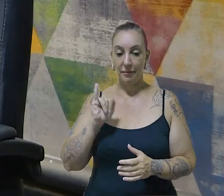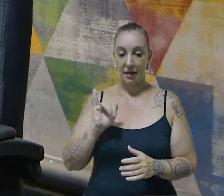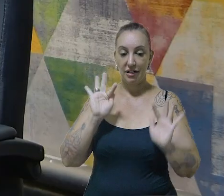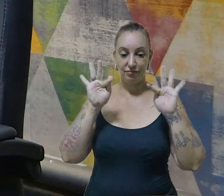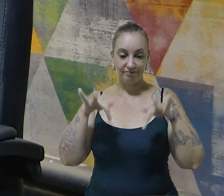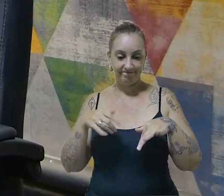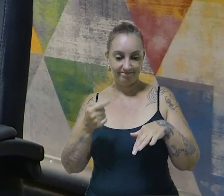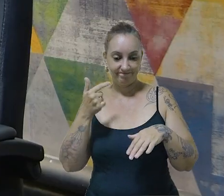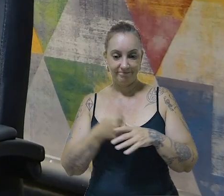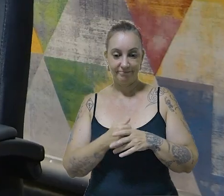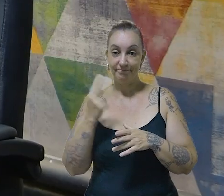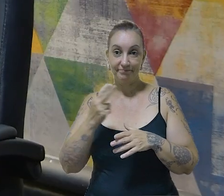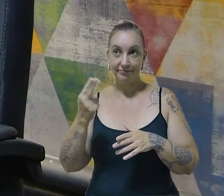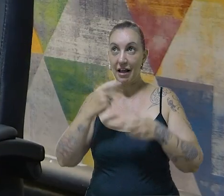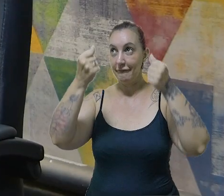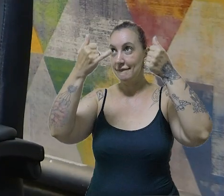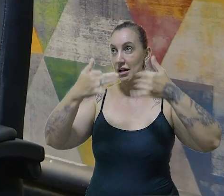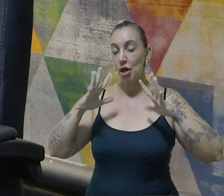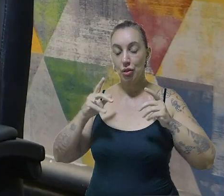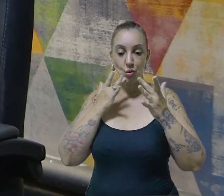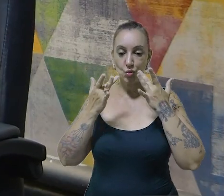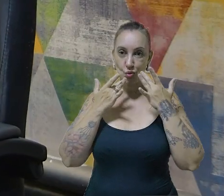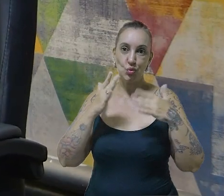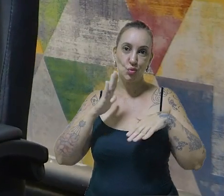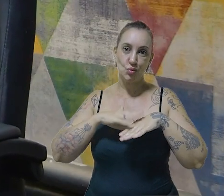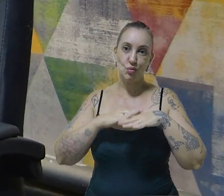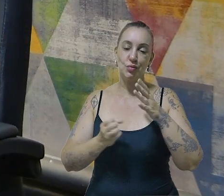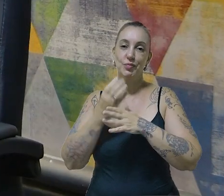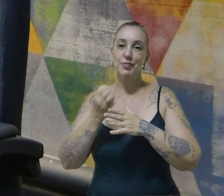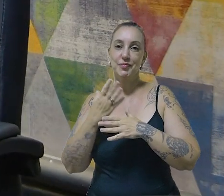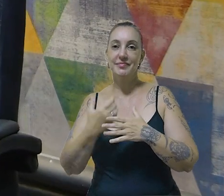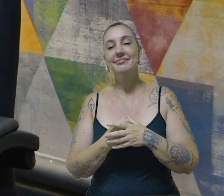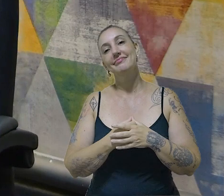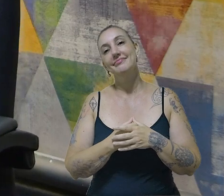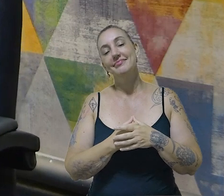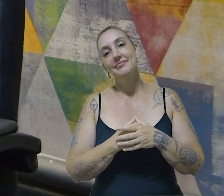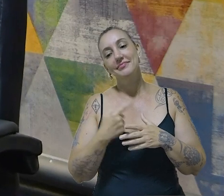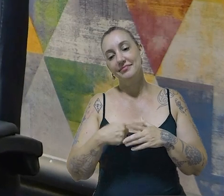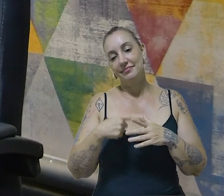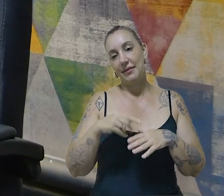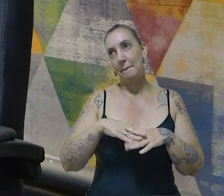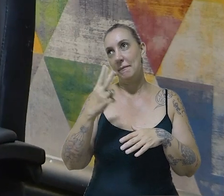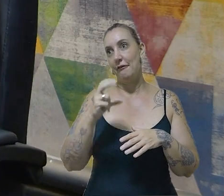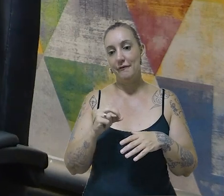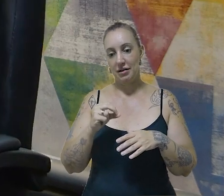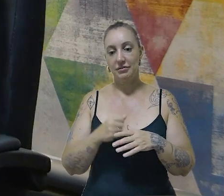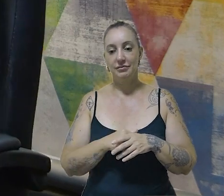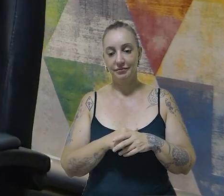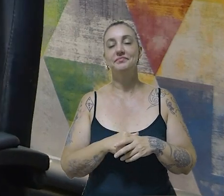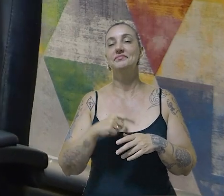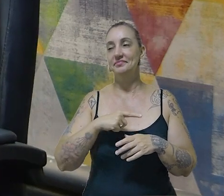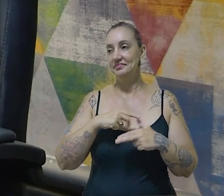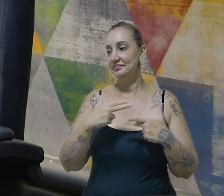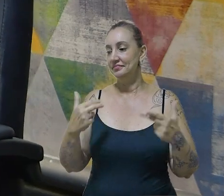final e não vai dar pra gente falar de todas as peças que você já porque são mais de 20 né Tem tem um